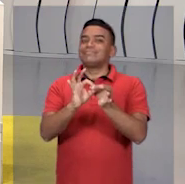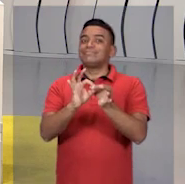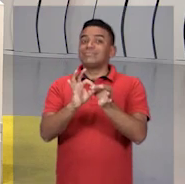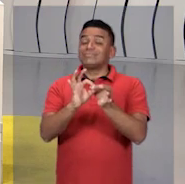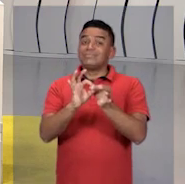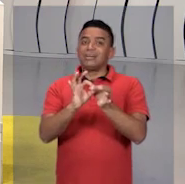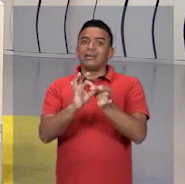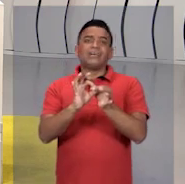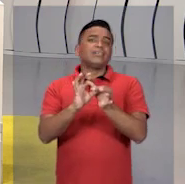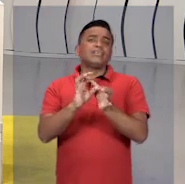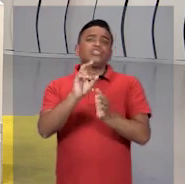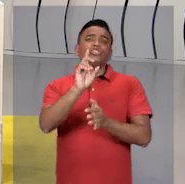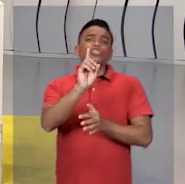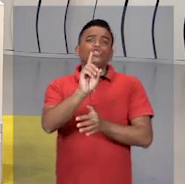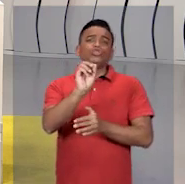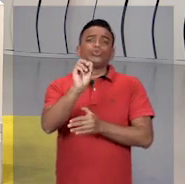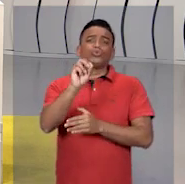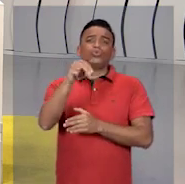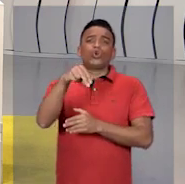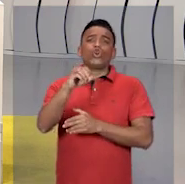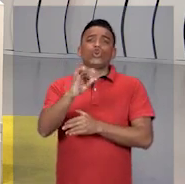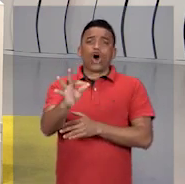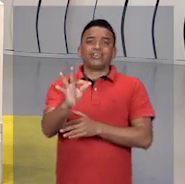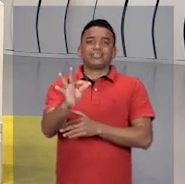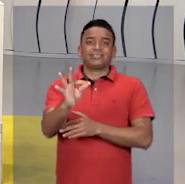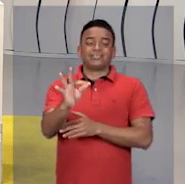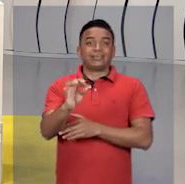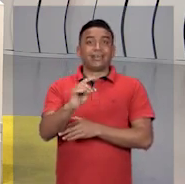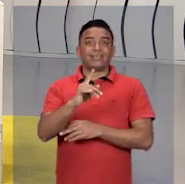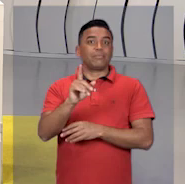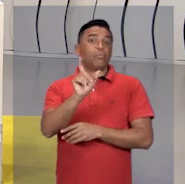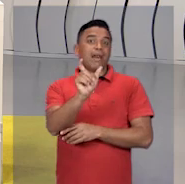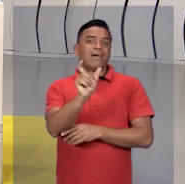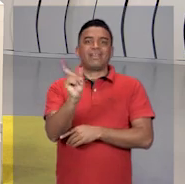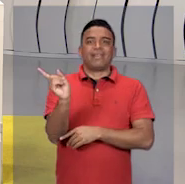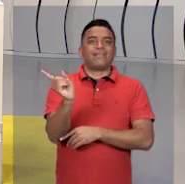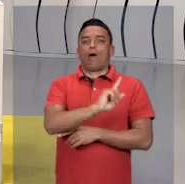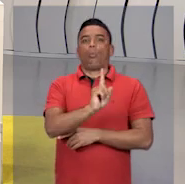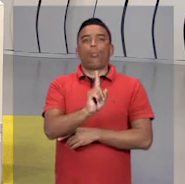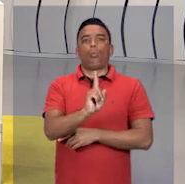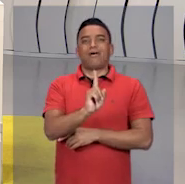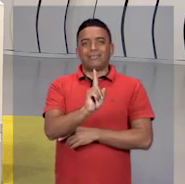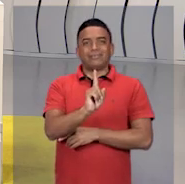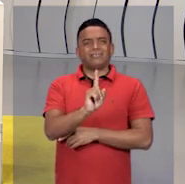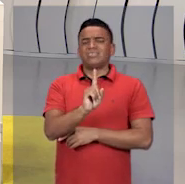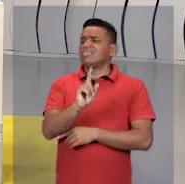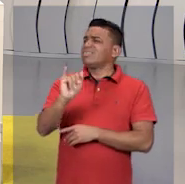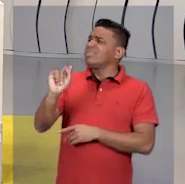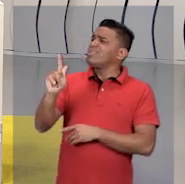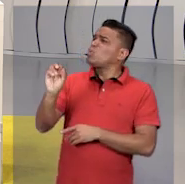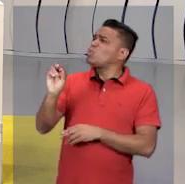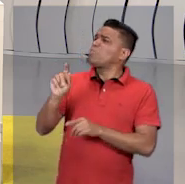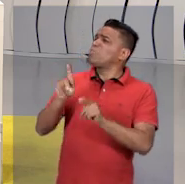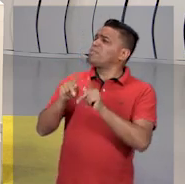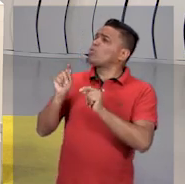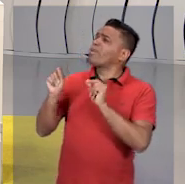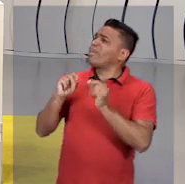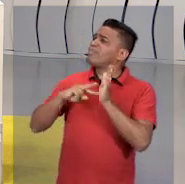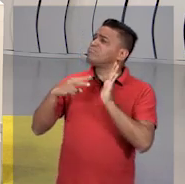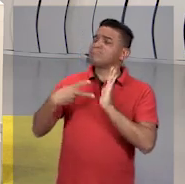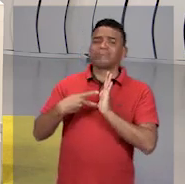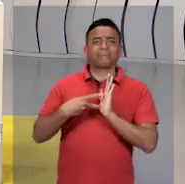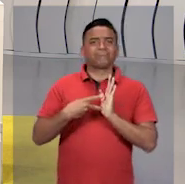ao do not, que é uma palavra em inglês de negação. Então, Igor, o que isso vai significar? Do